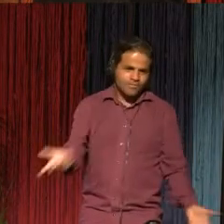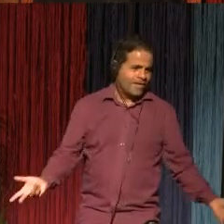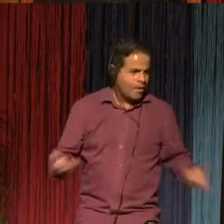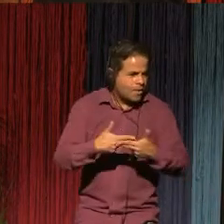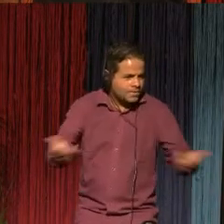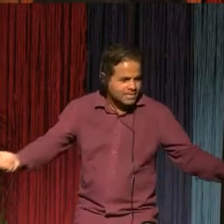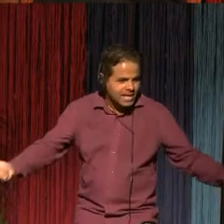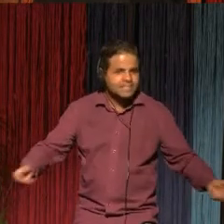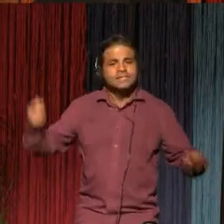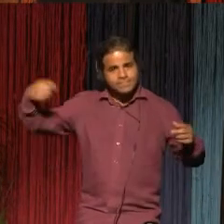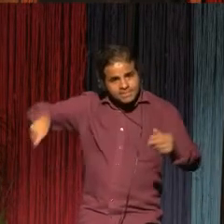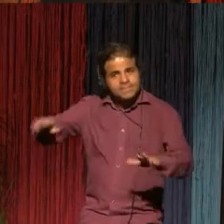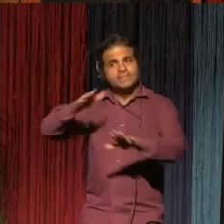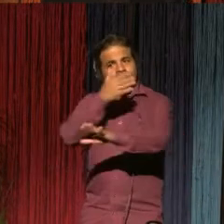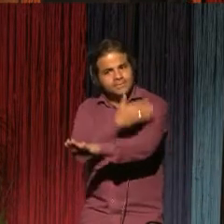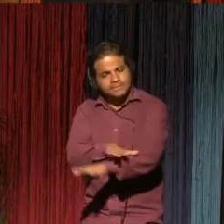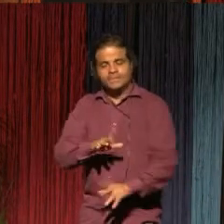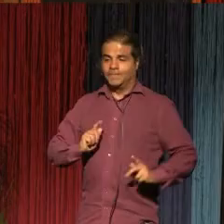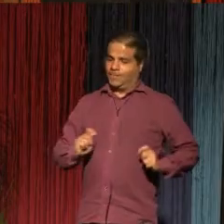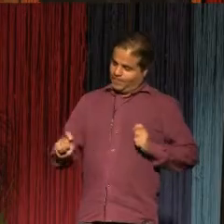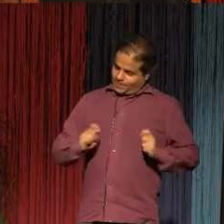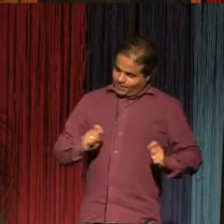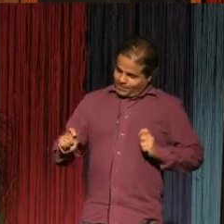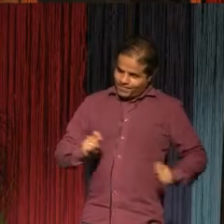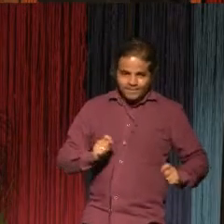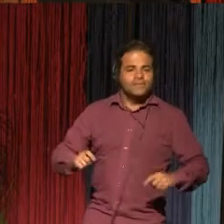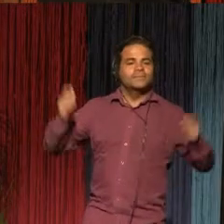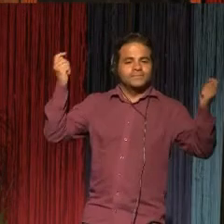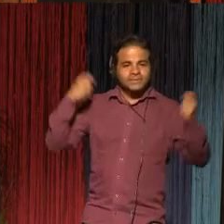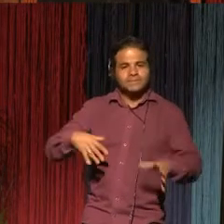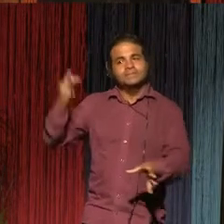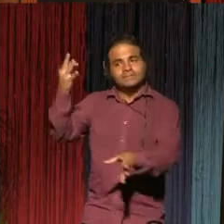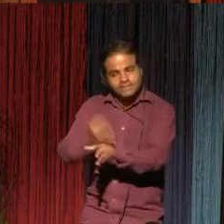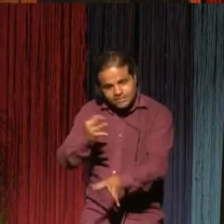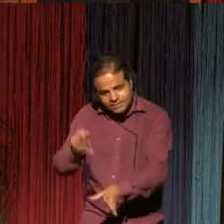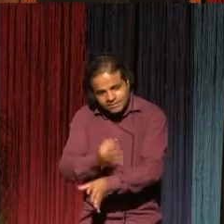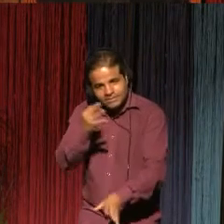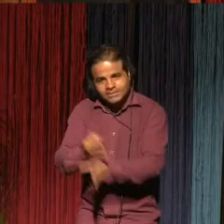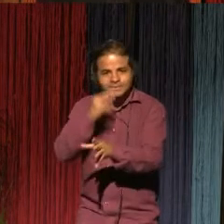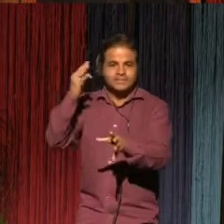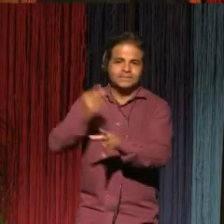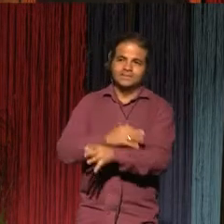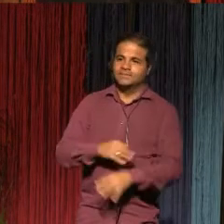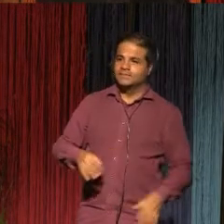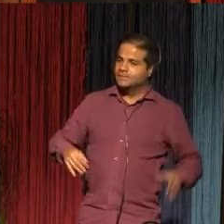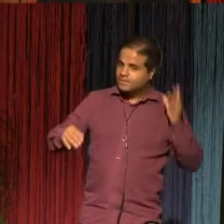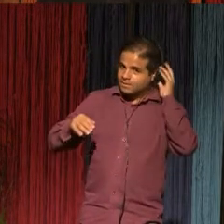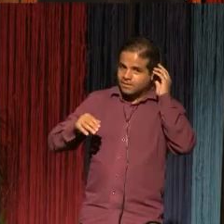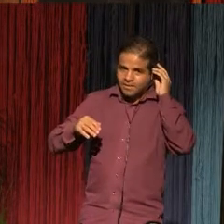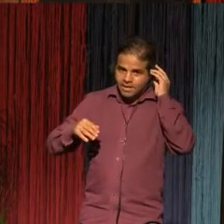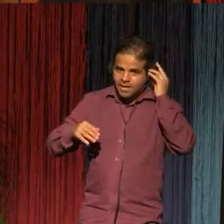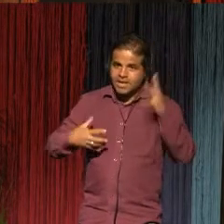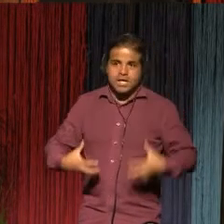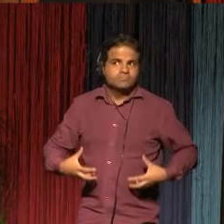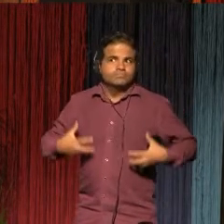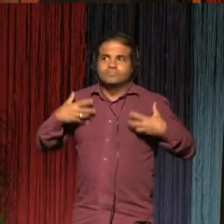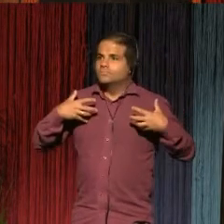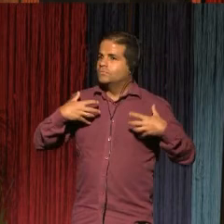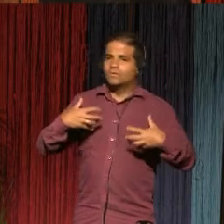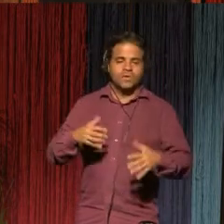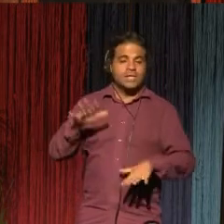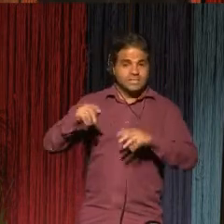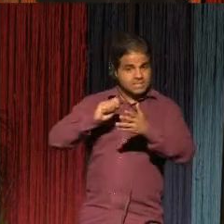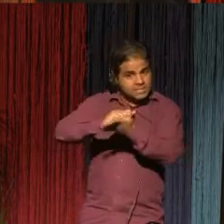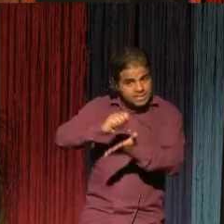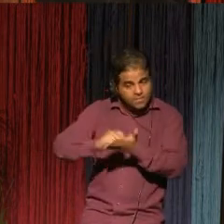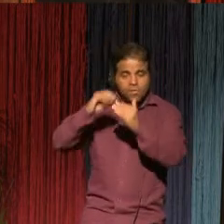Você tem que exercitar o seu autocontrole. Resistir agir no calor do momento. Talvez você tenha